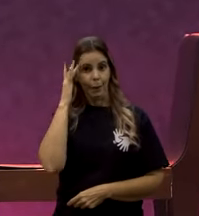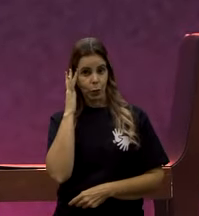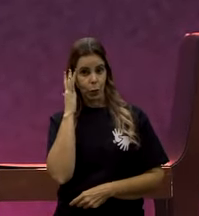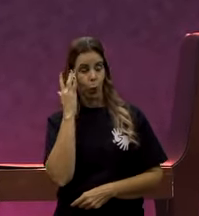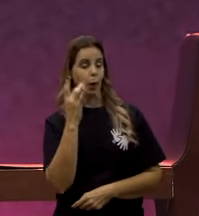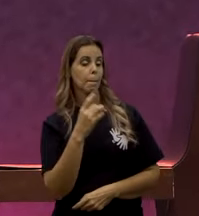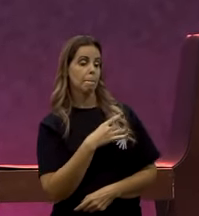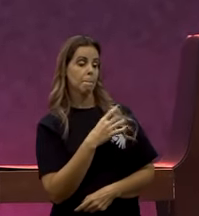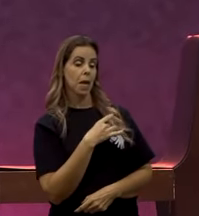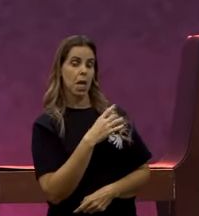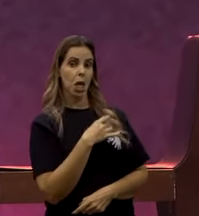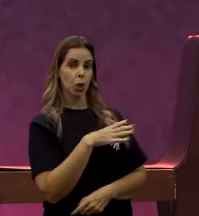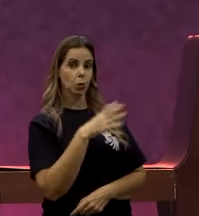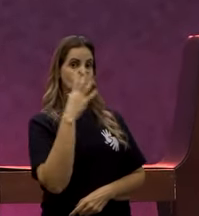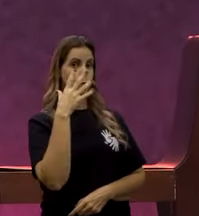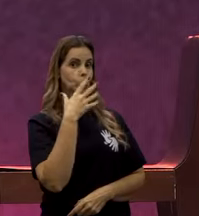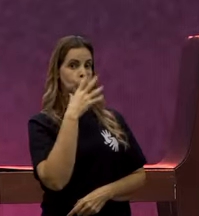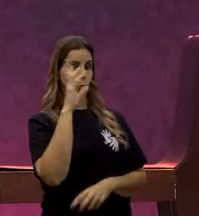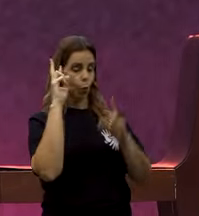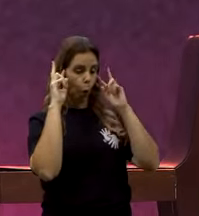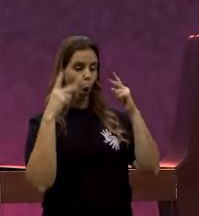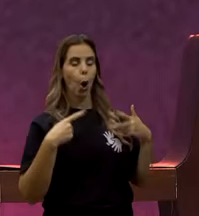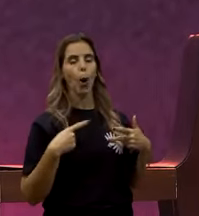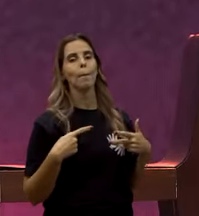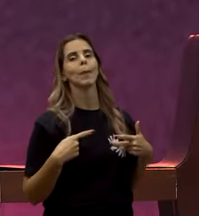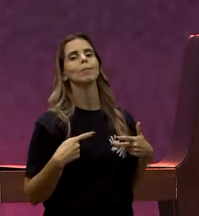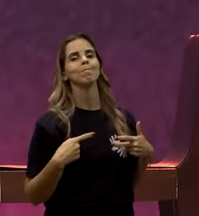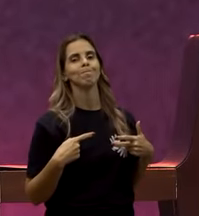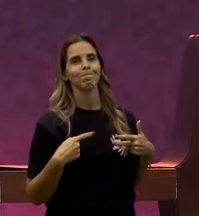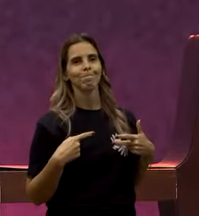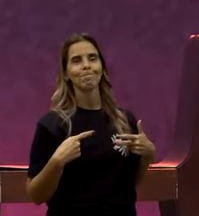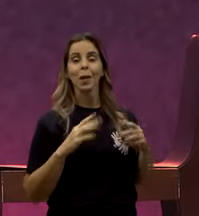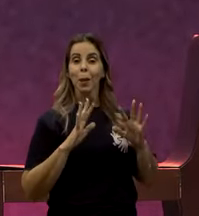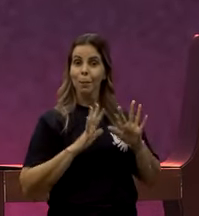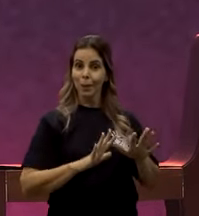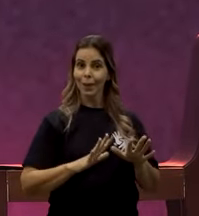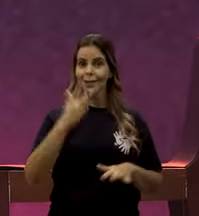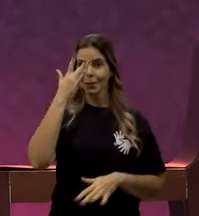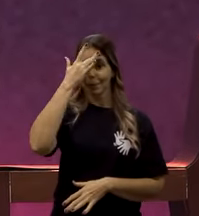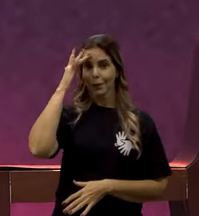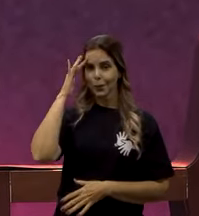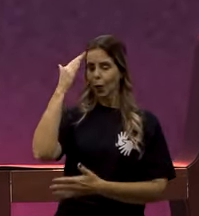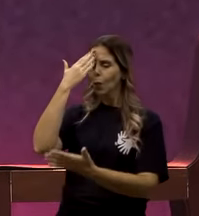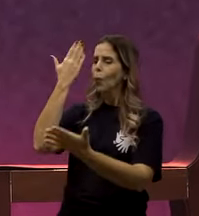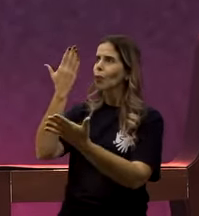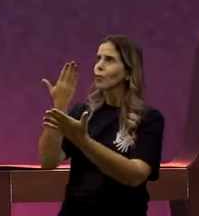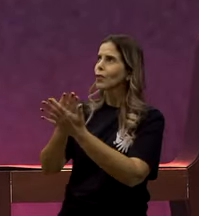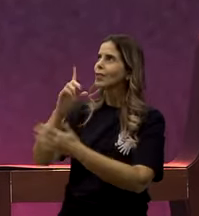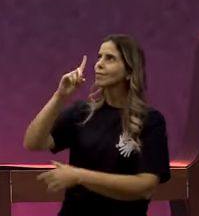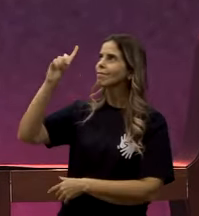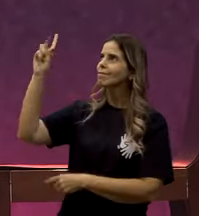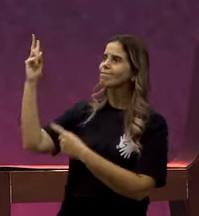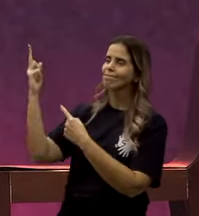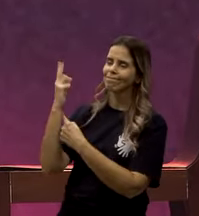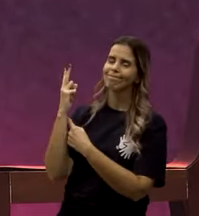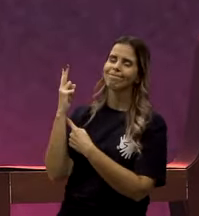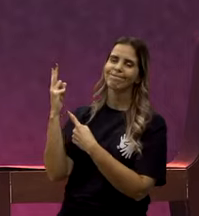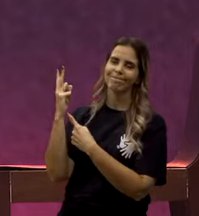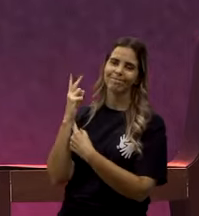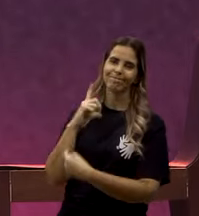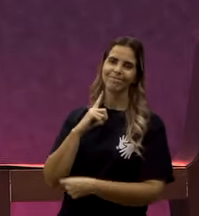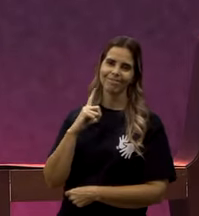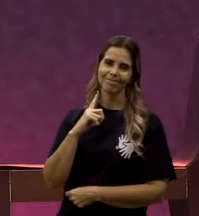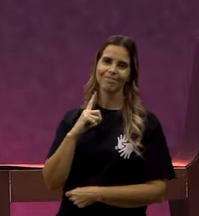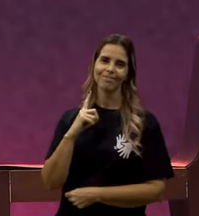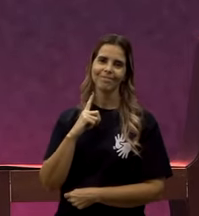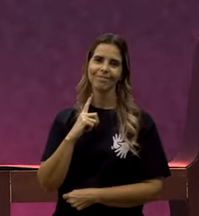armadilha Mas os que confiam no Senhor estão Seguros Eclesiastes Capítulo 7